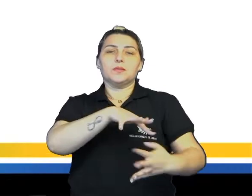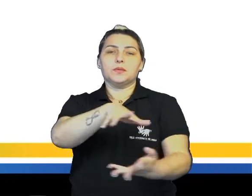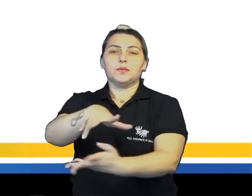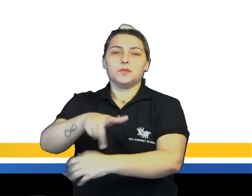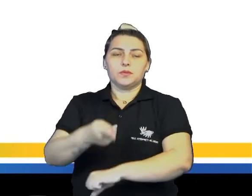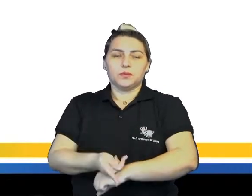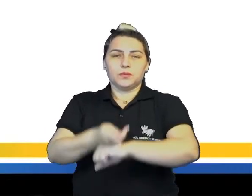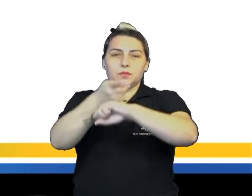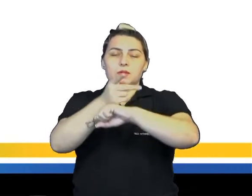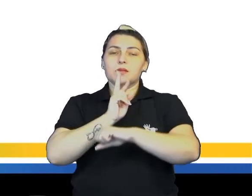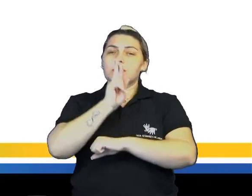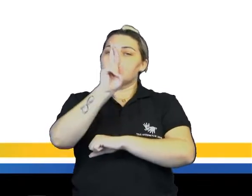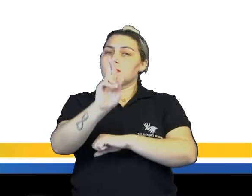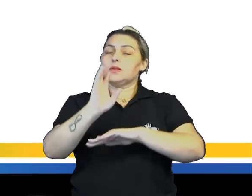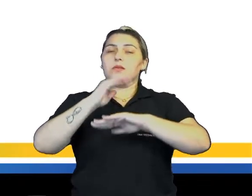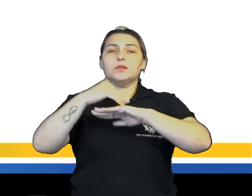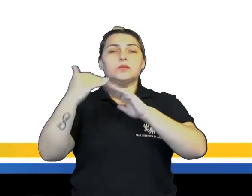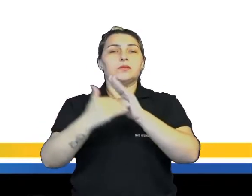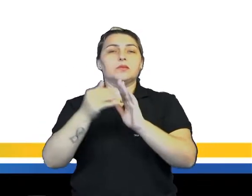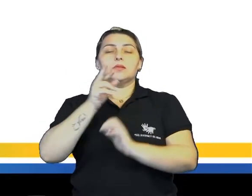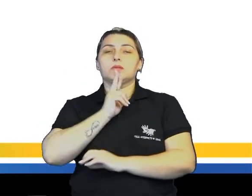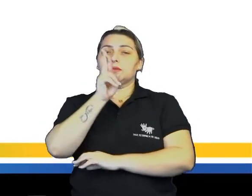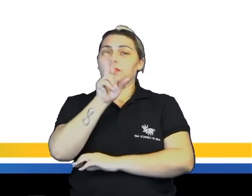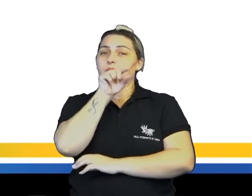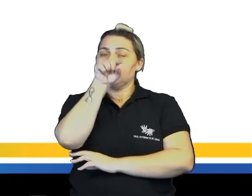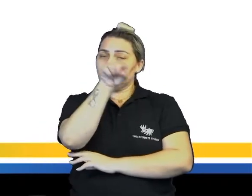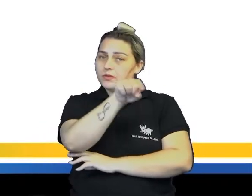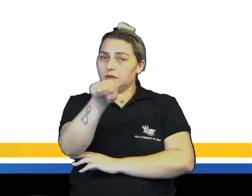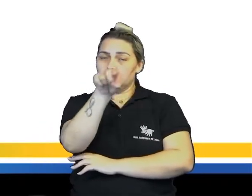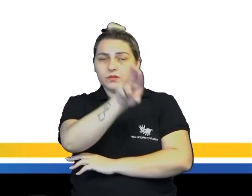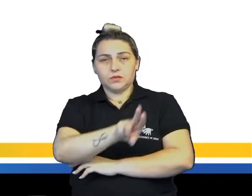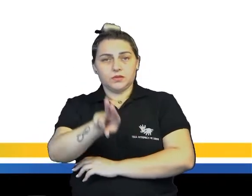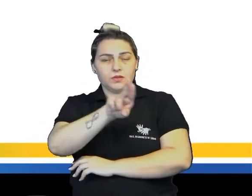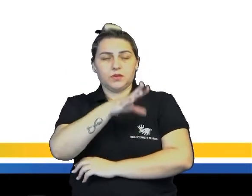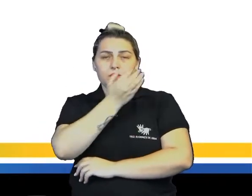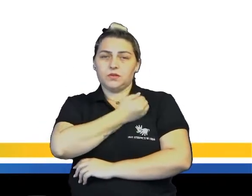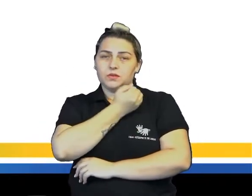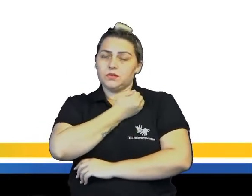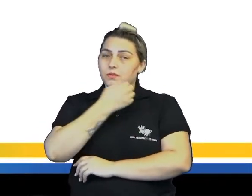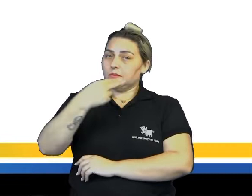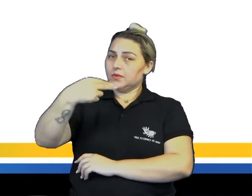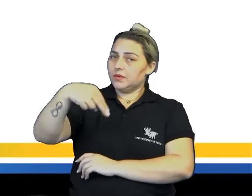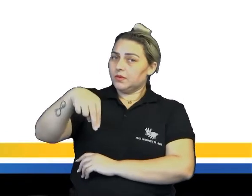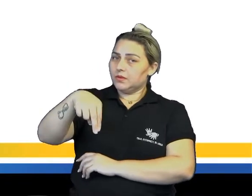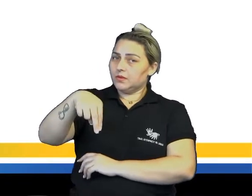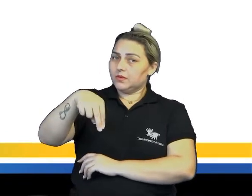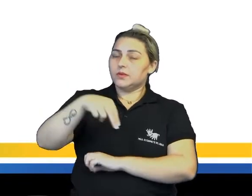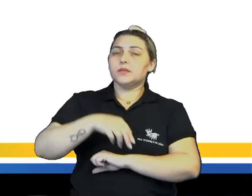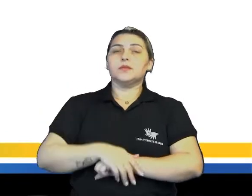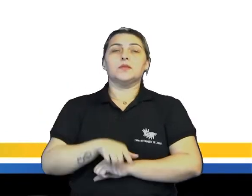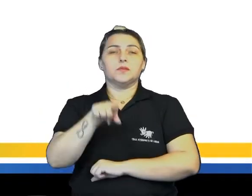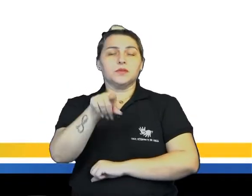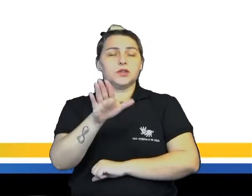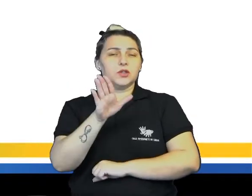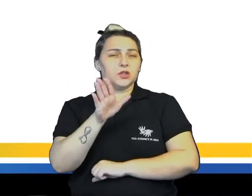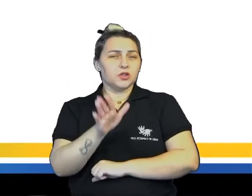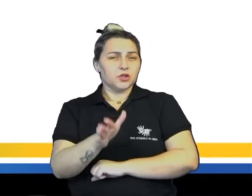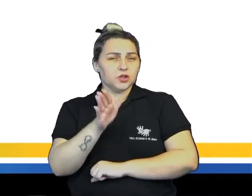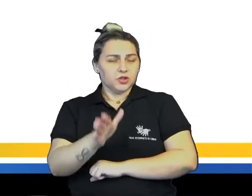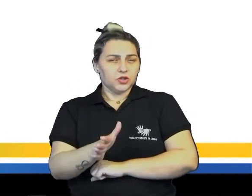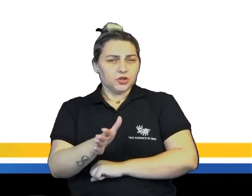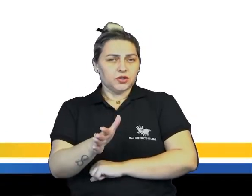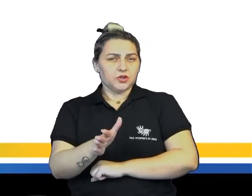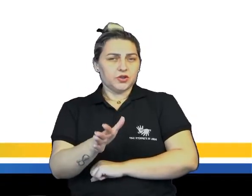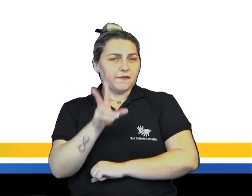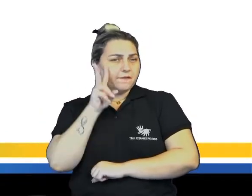Para responder todas essas perguntas, vocês utilizam os números naturais. Você já ouviu falar dos